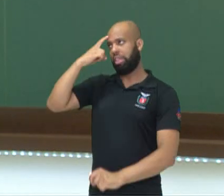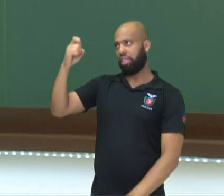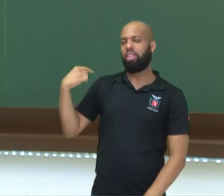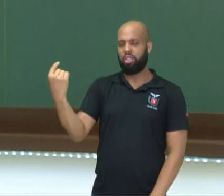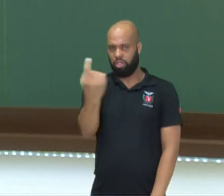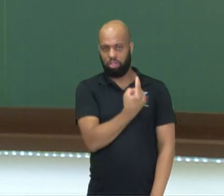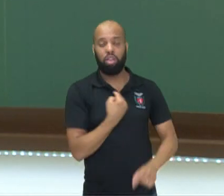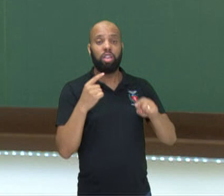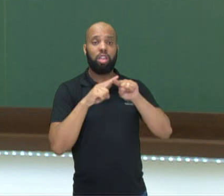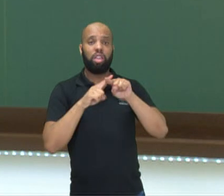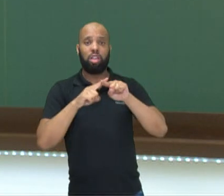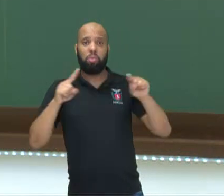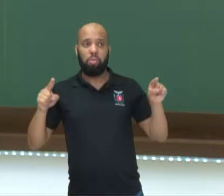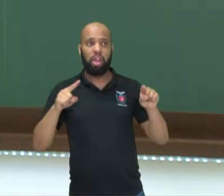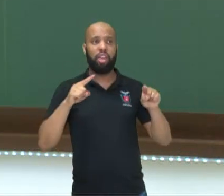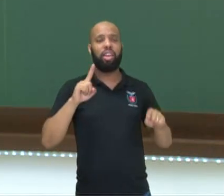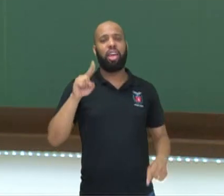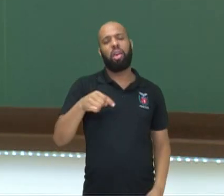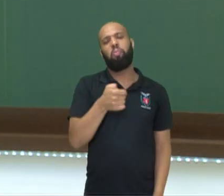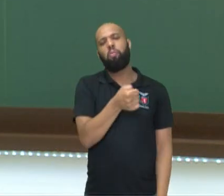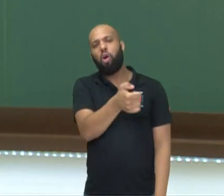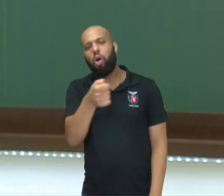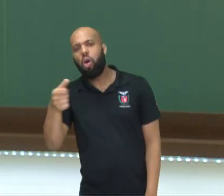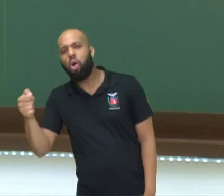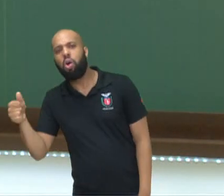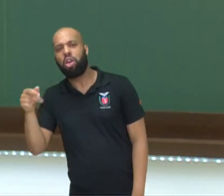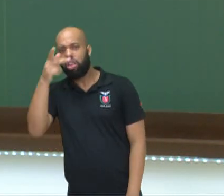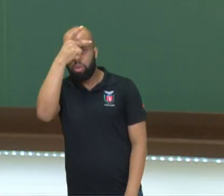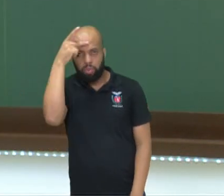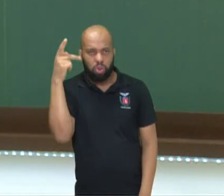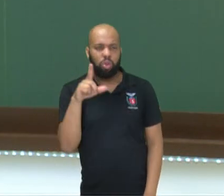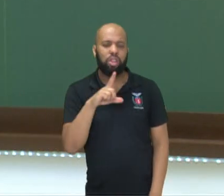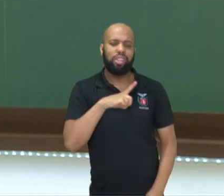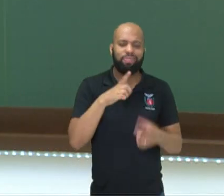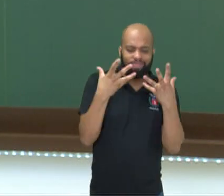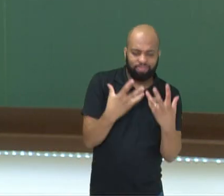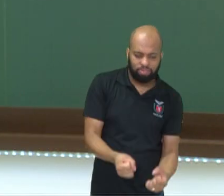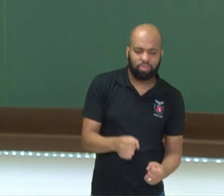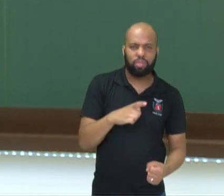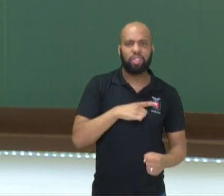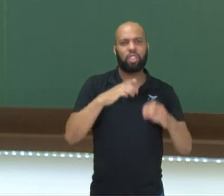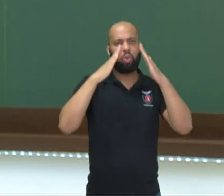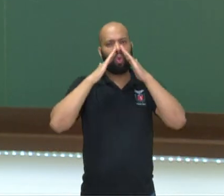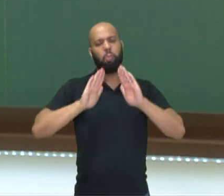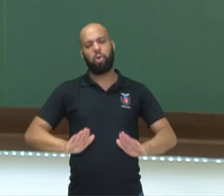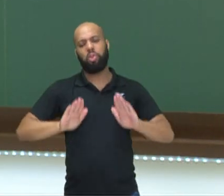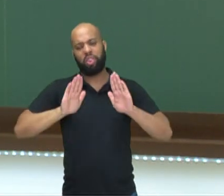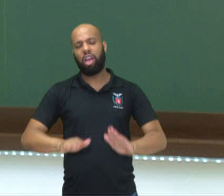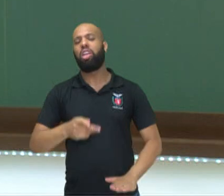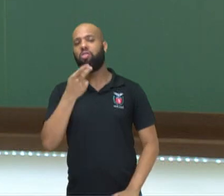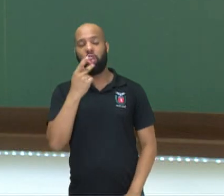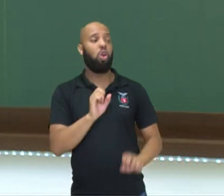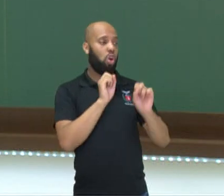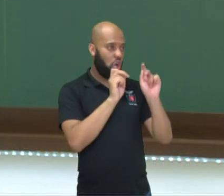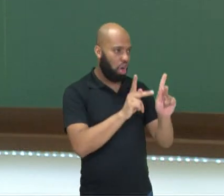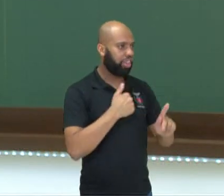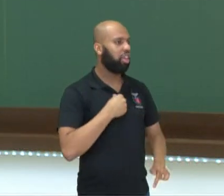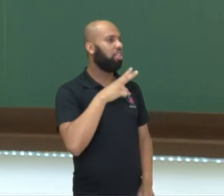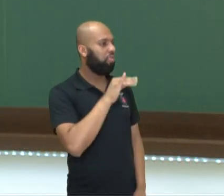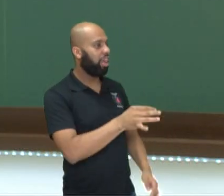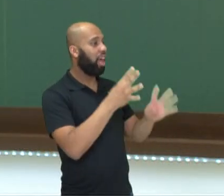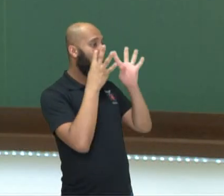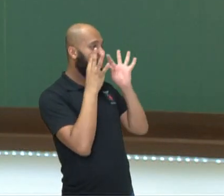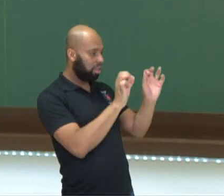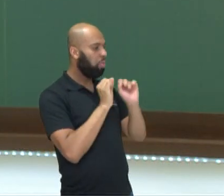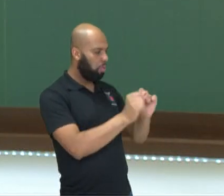ideias. Porém, são poucos aqueles que se dispõem, que têm a humildade de se dispor a